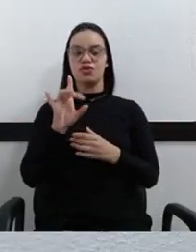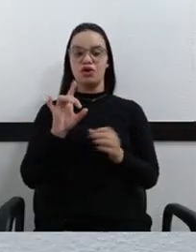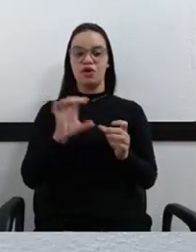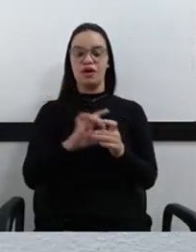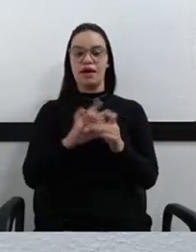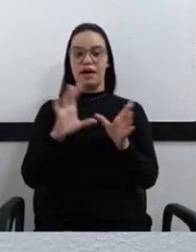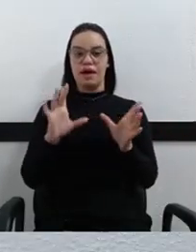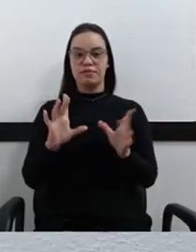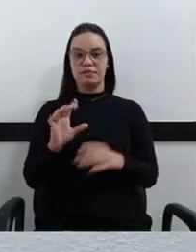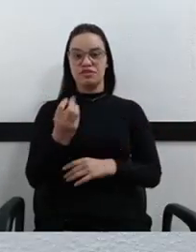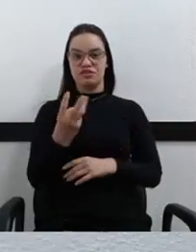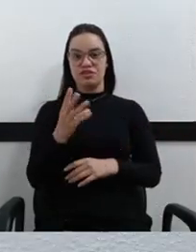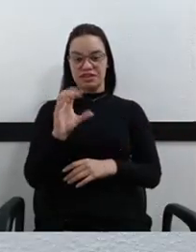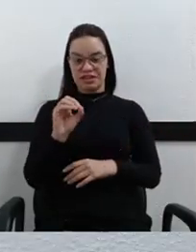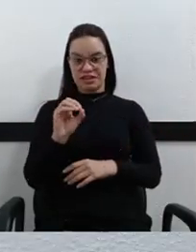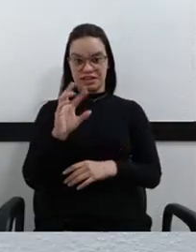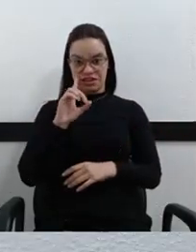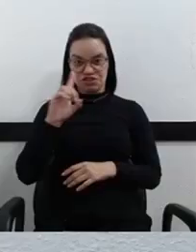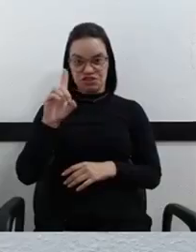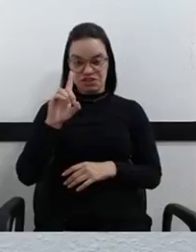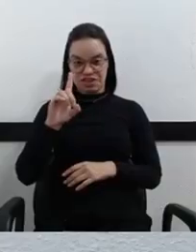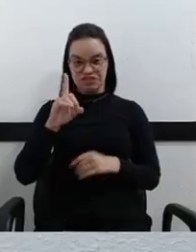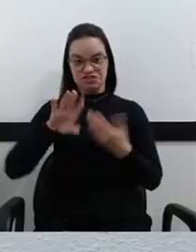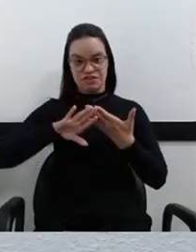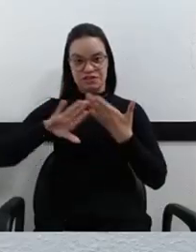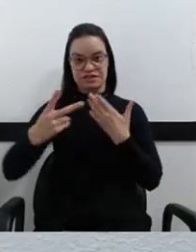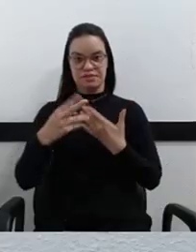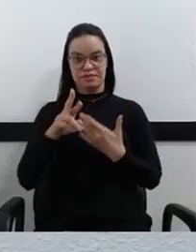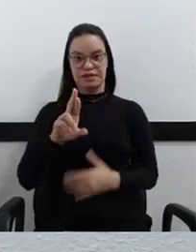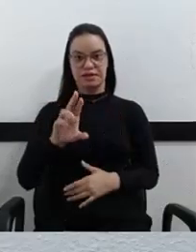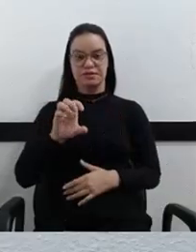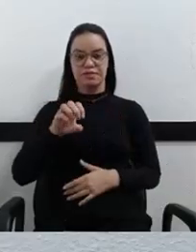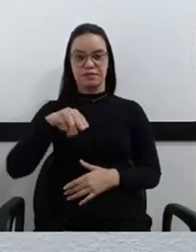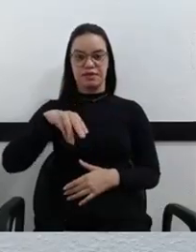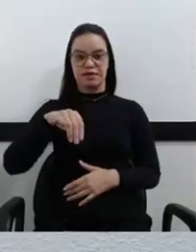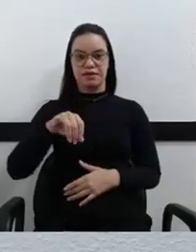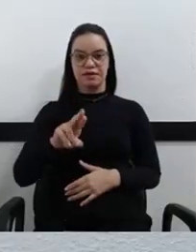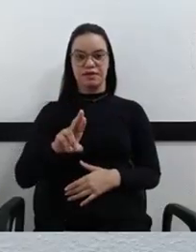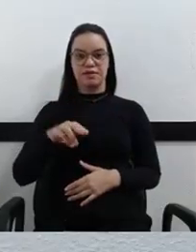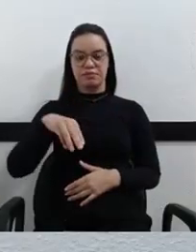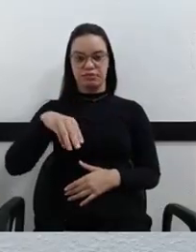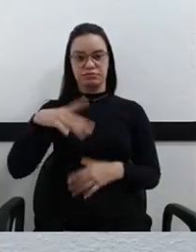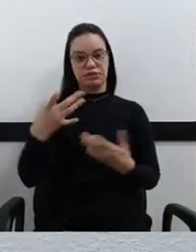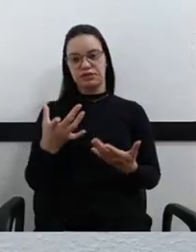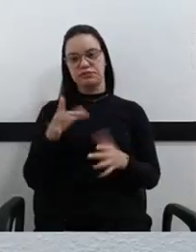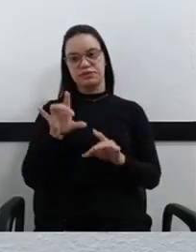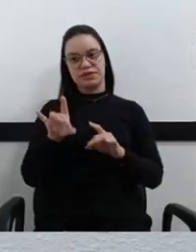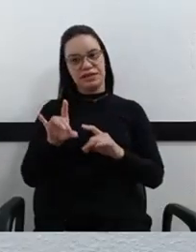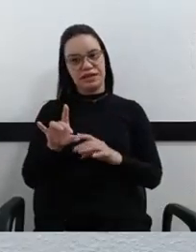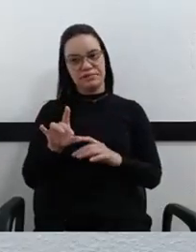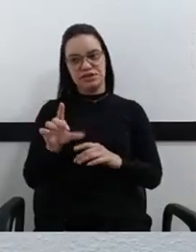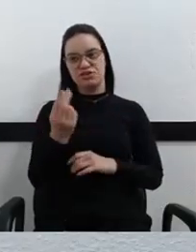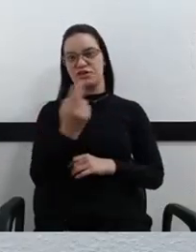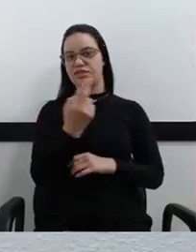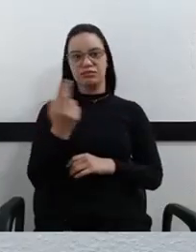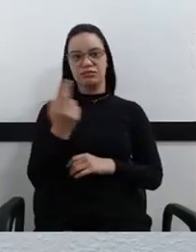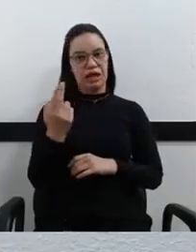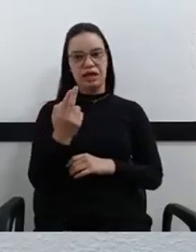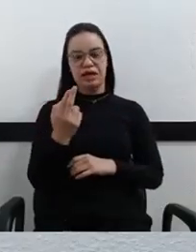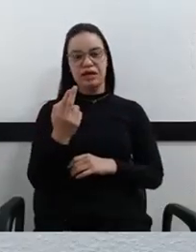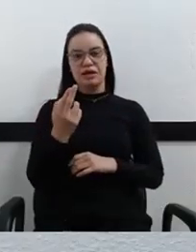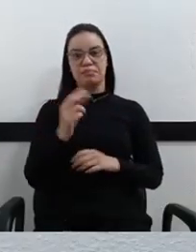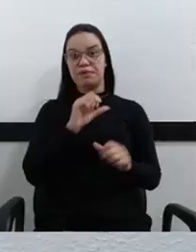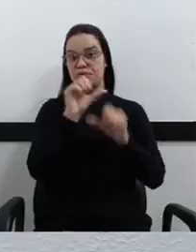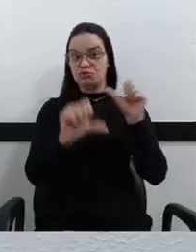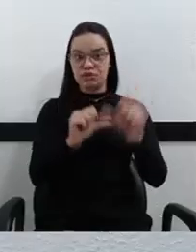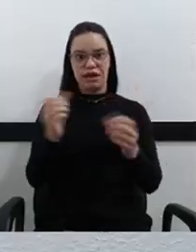o lançamento de 30 dias de licença-prêmio, e aí não é possível, tecnicamente, mudar a configuração, a programação